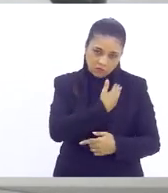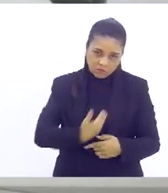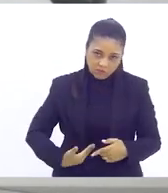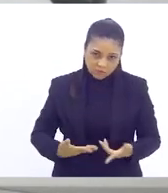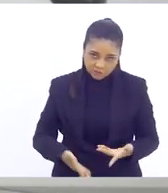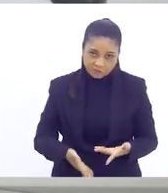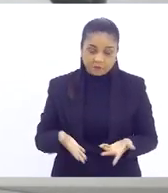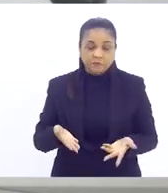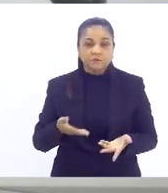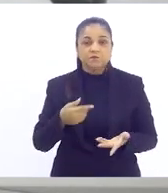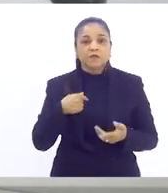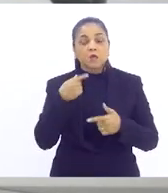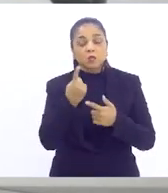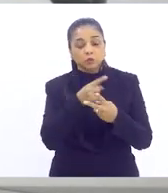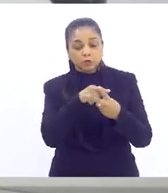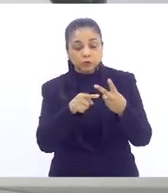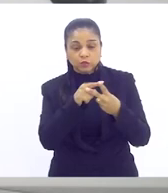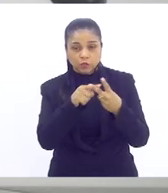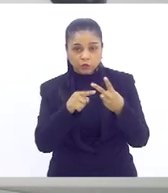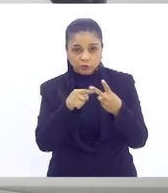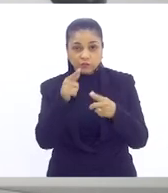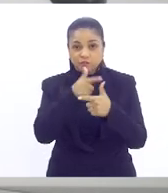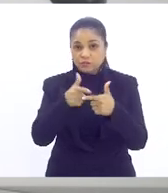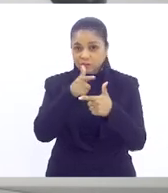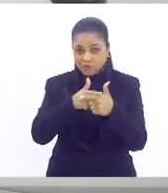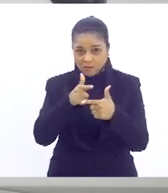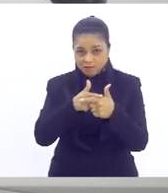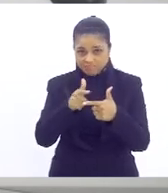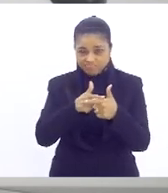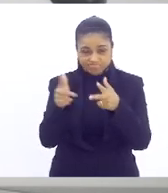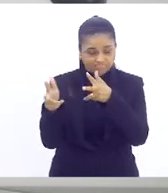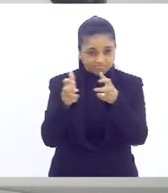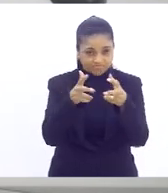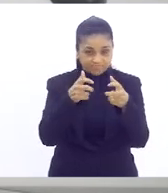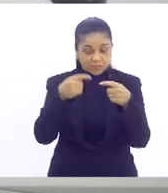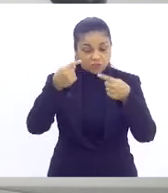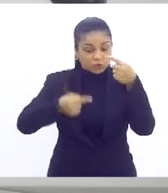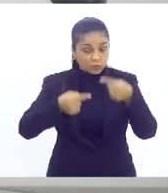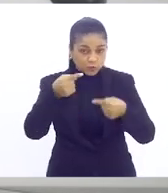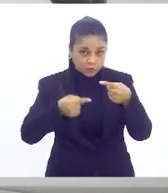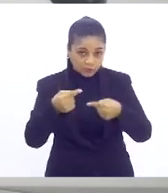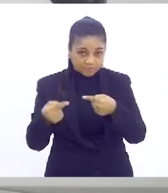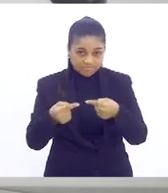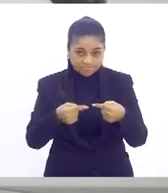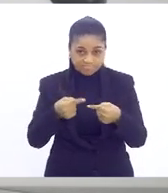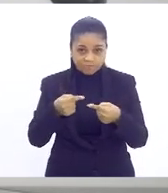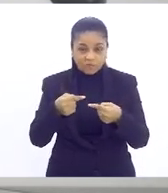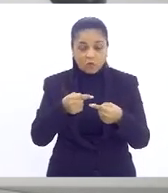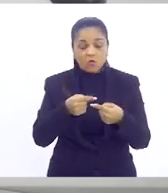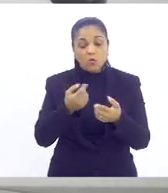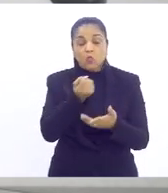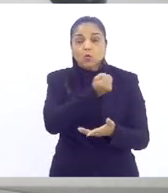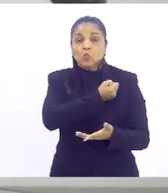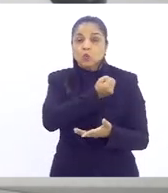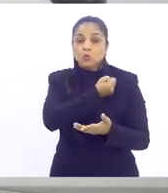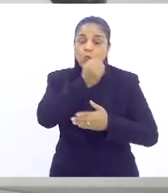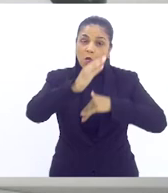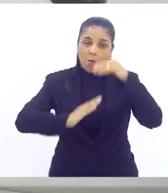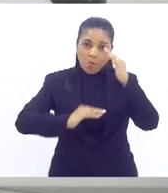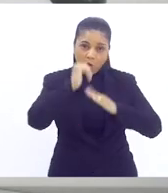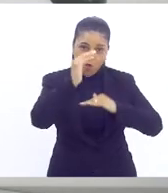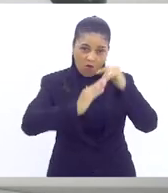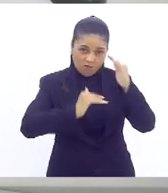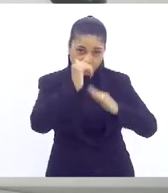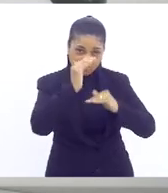Mas eu vejo aqui dois problemas tá sendo discutido aqui primeiro o número de profissionais que o Estado